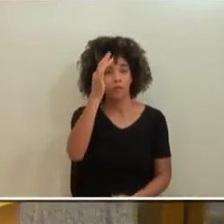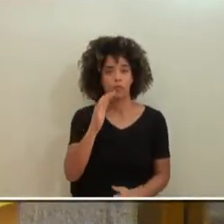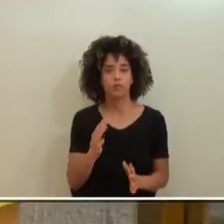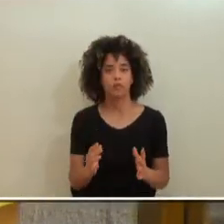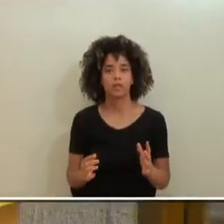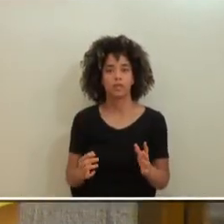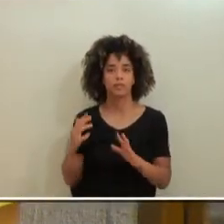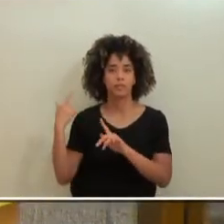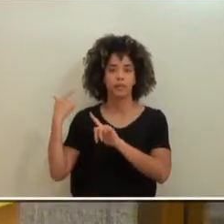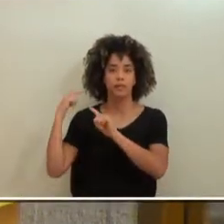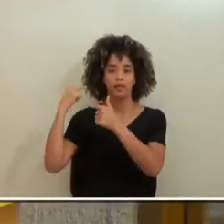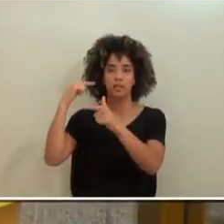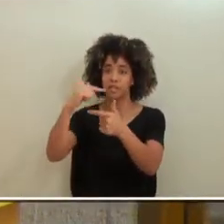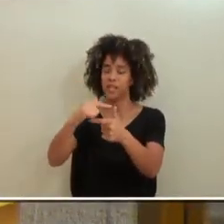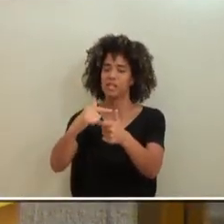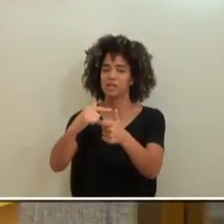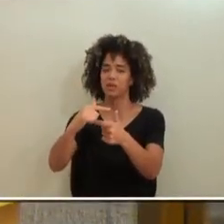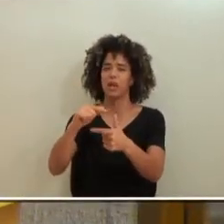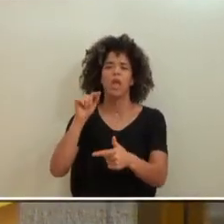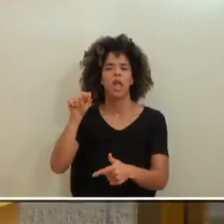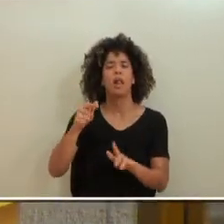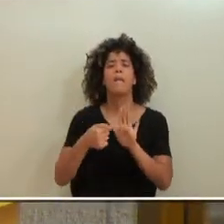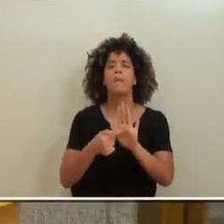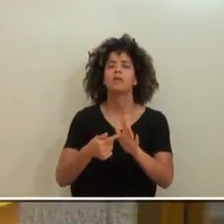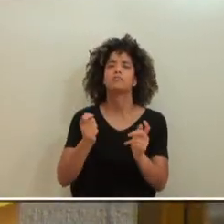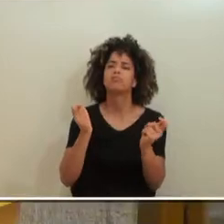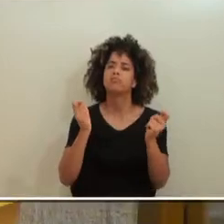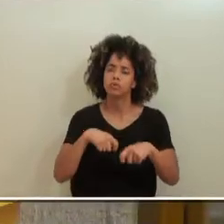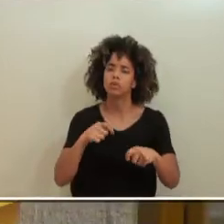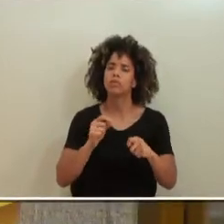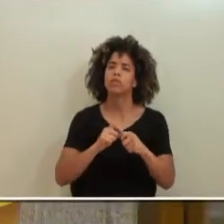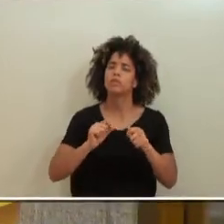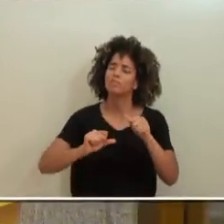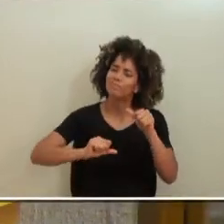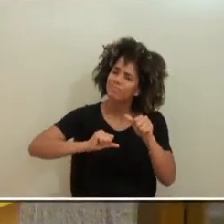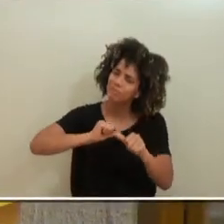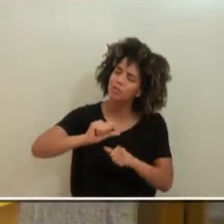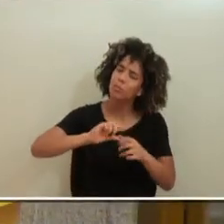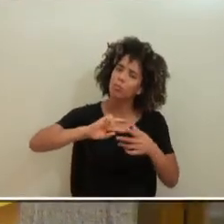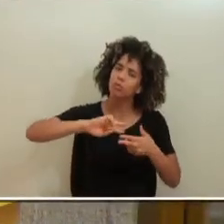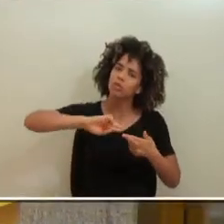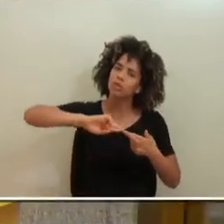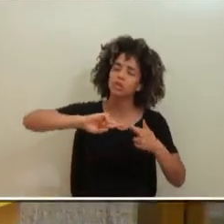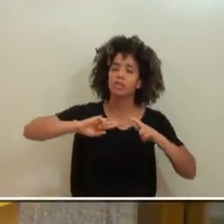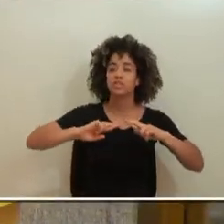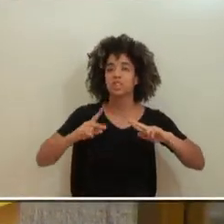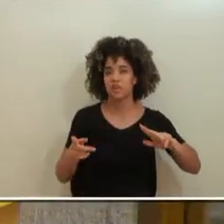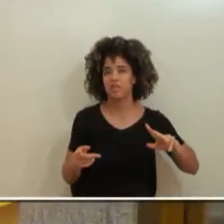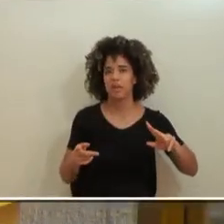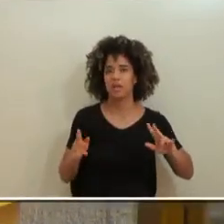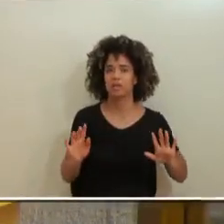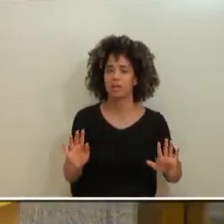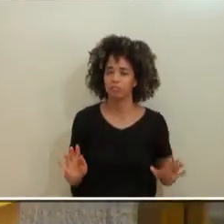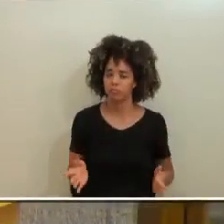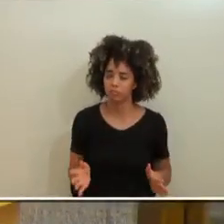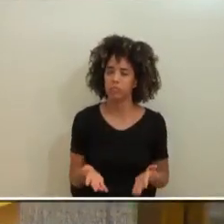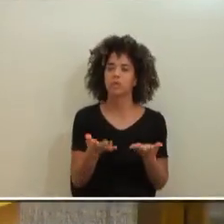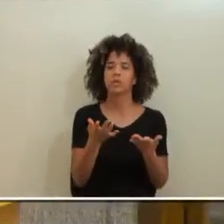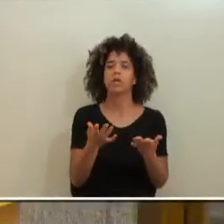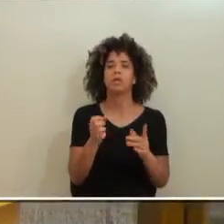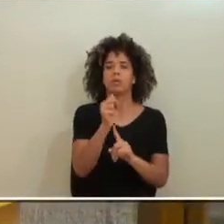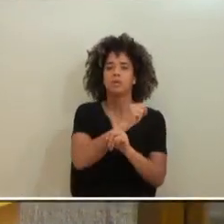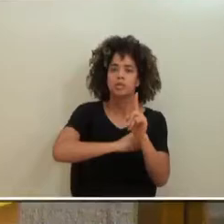possível fazer uma diferença significativa na construção de uma sociedade mais justa e